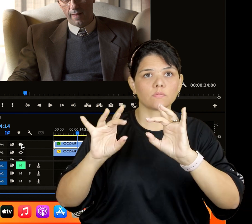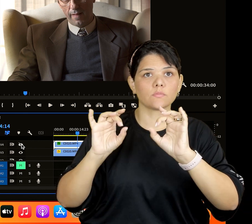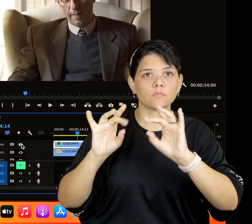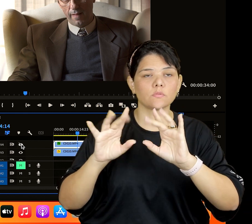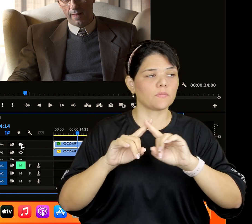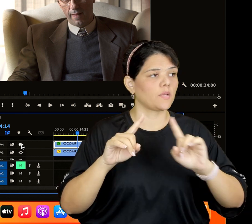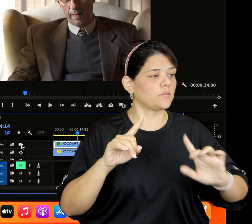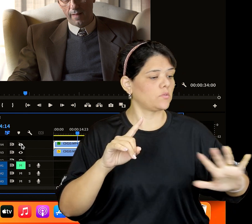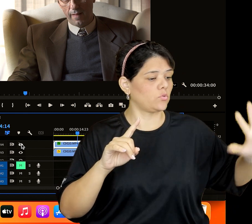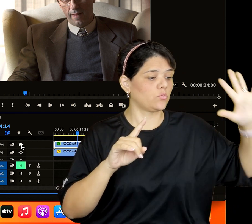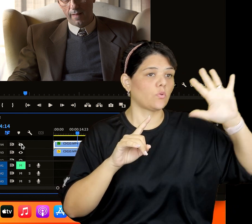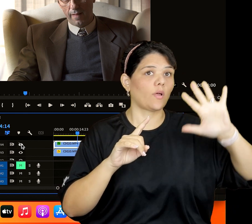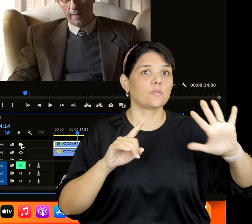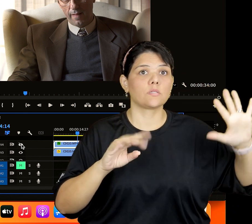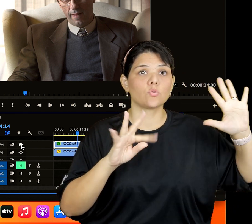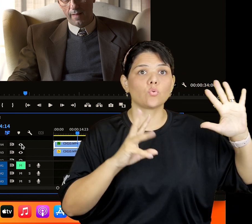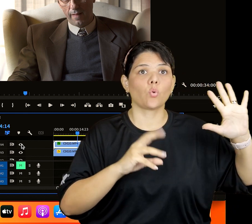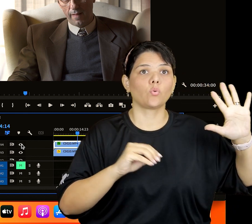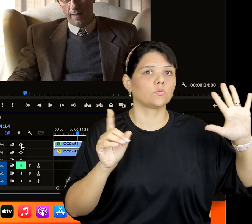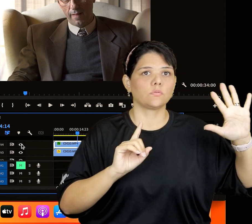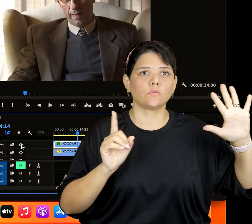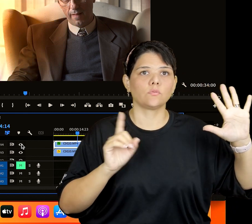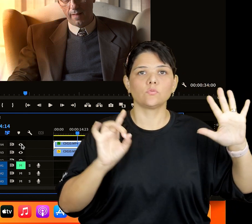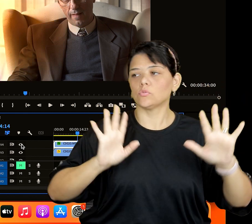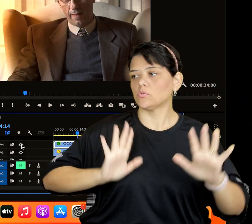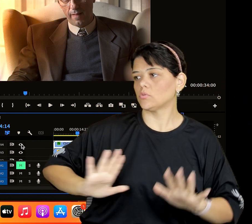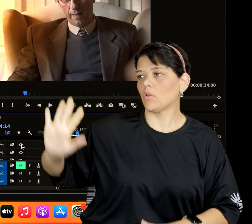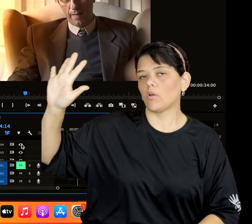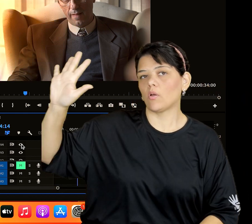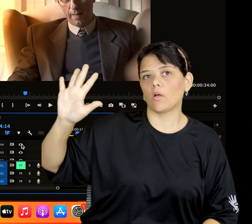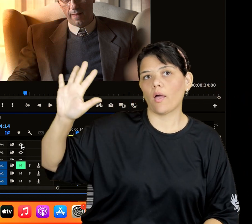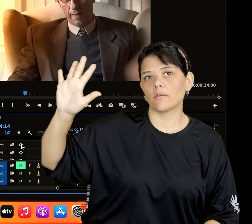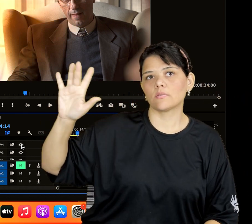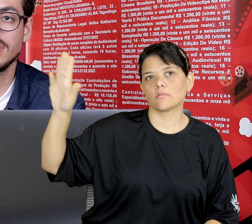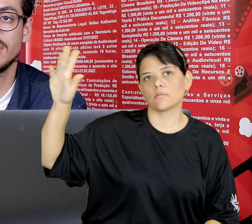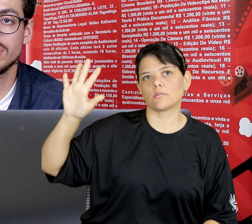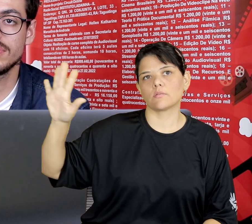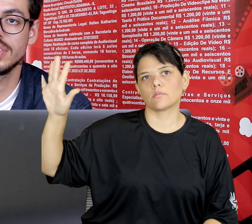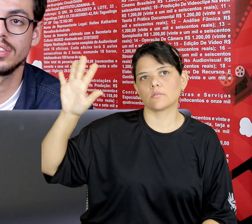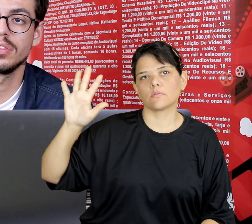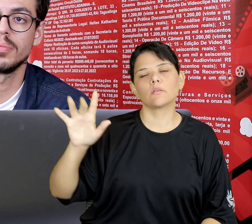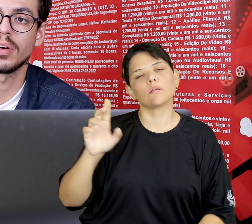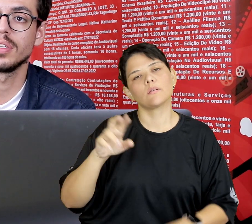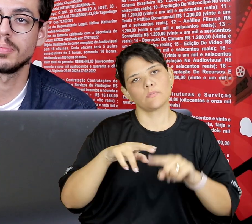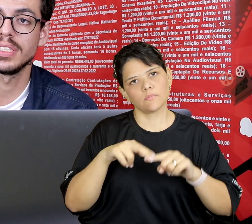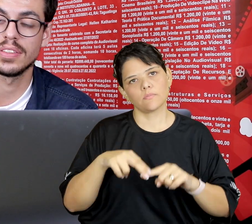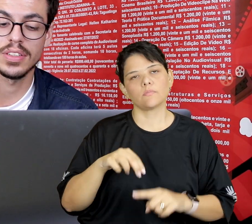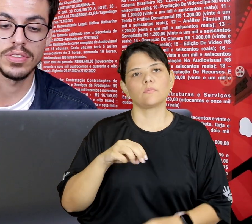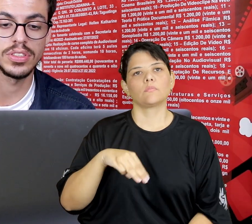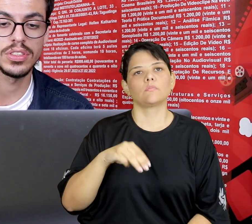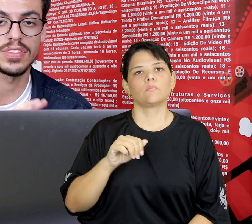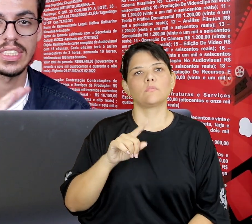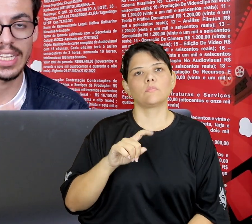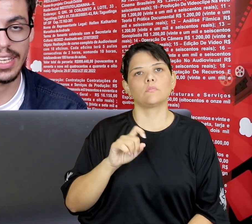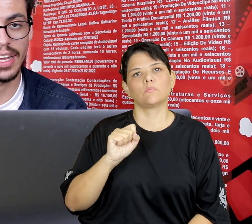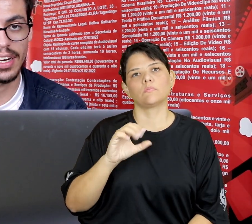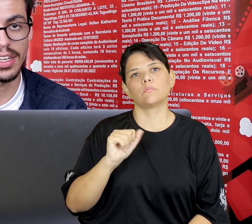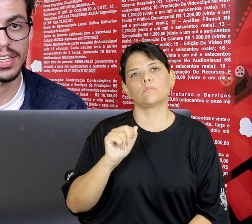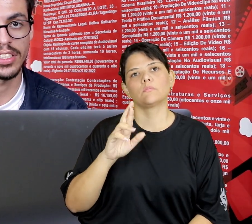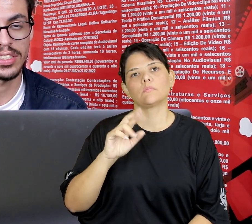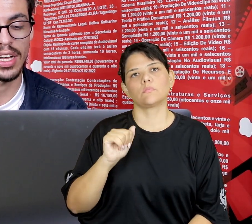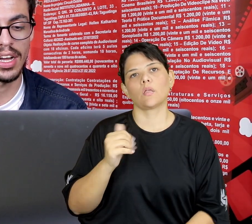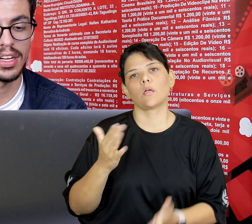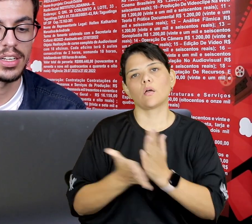o material bruto em si. Máscara é para isso, a gente marca uma posição do vídeo, uma coisa específica do vídeo que você